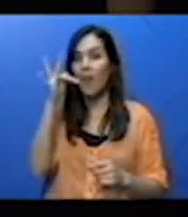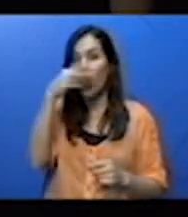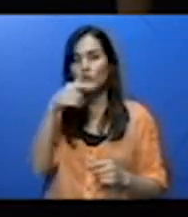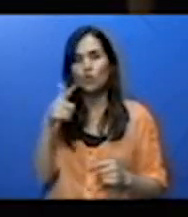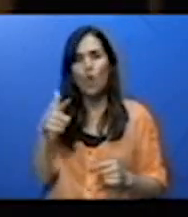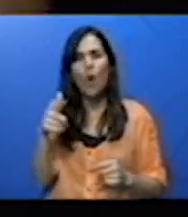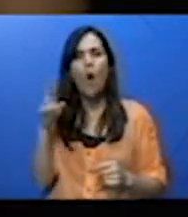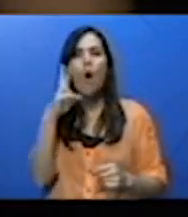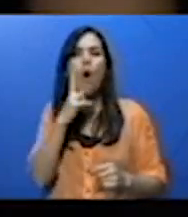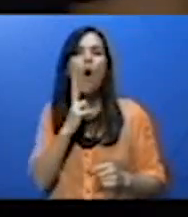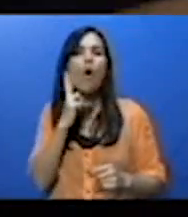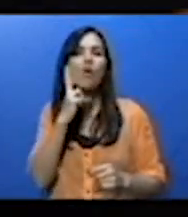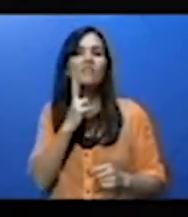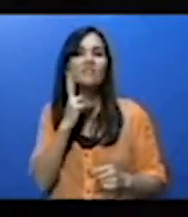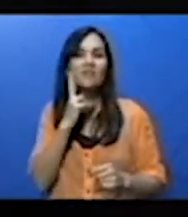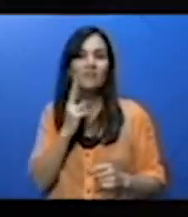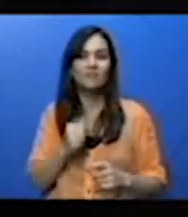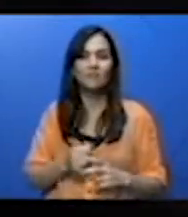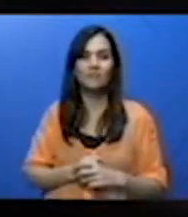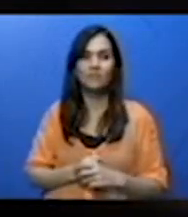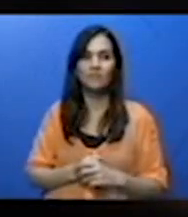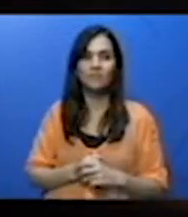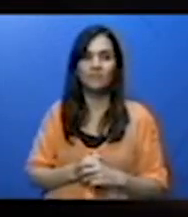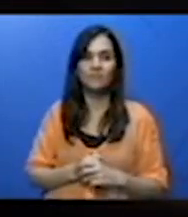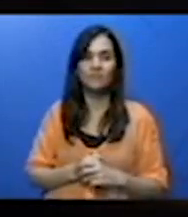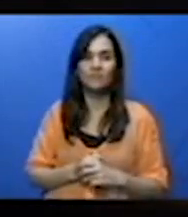Renitente, de rosa.